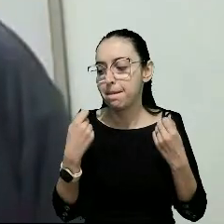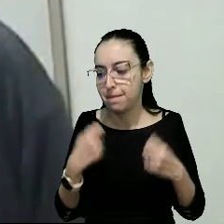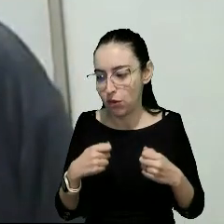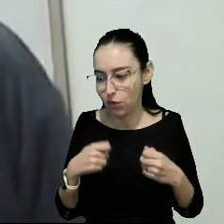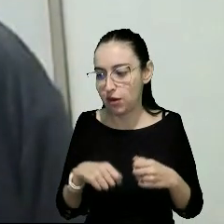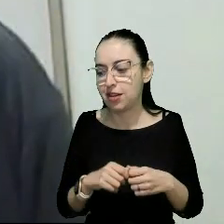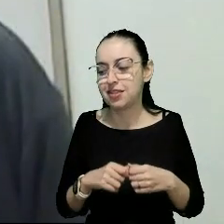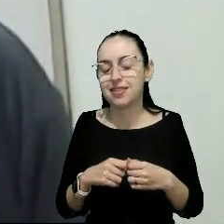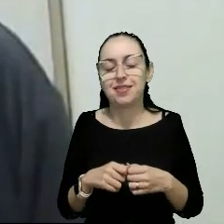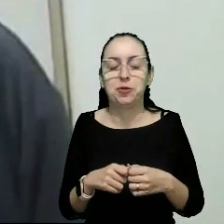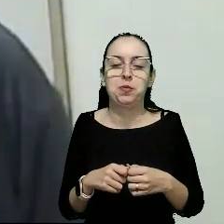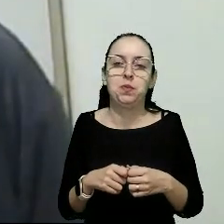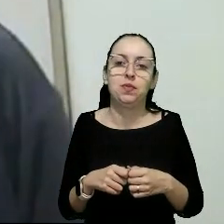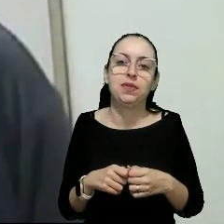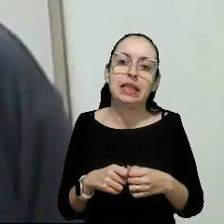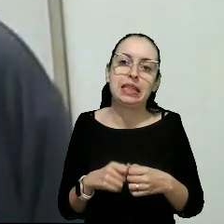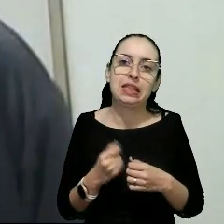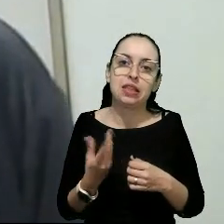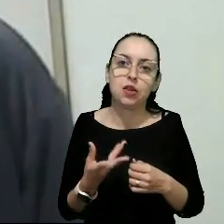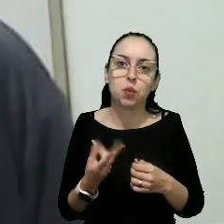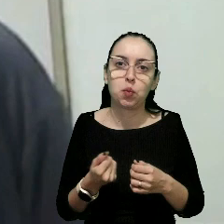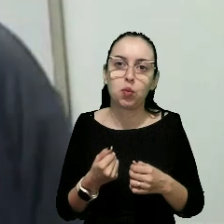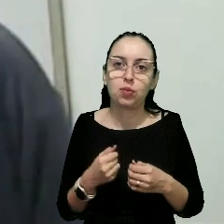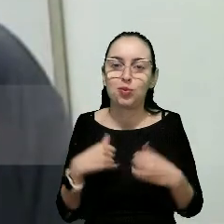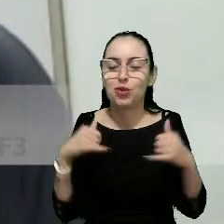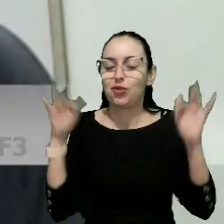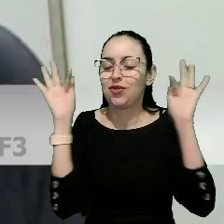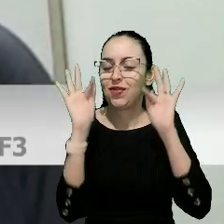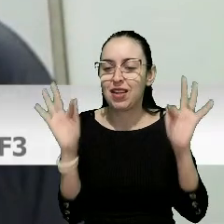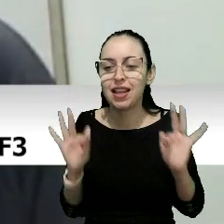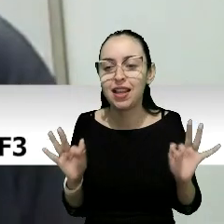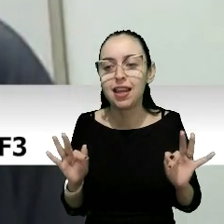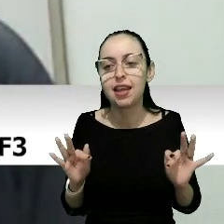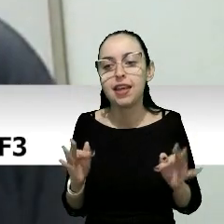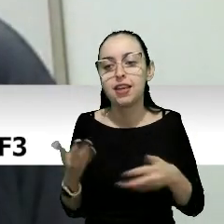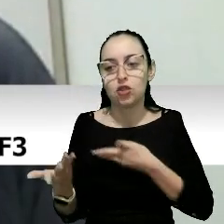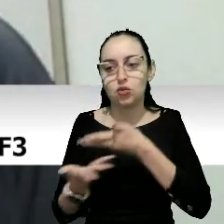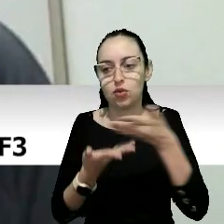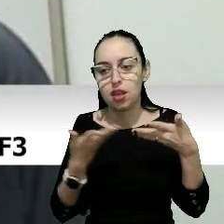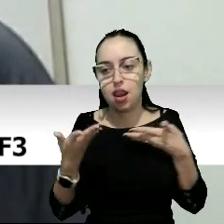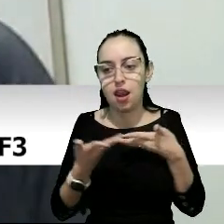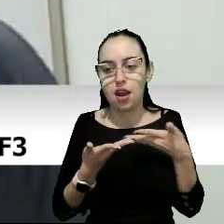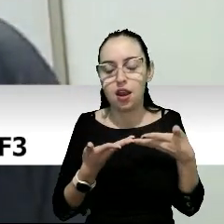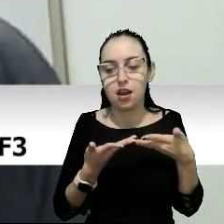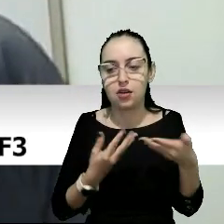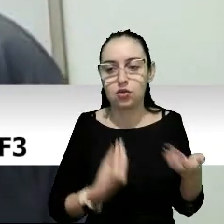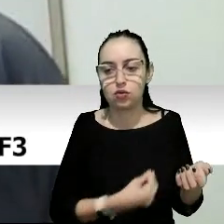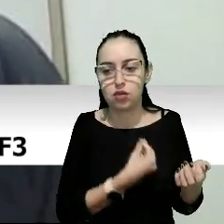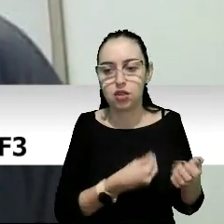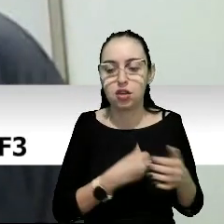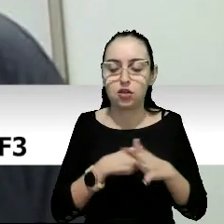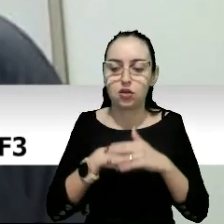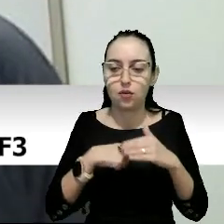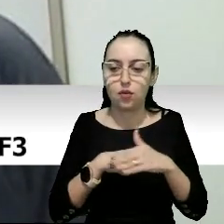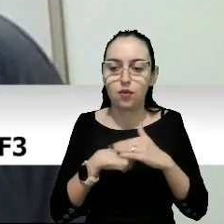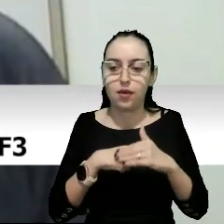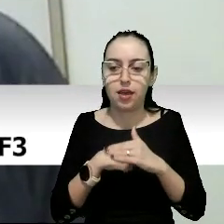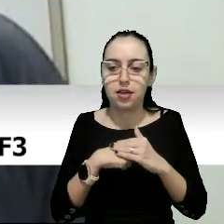Posso falar um pouquinho? Pode e deve. Então, não, eu estou muito feliz, né, em poder ter